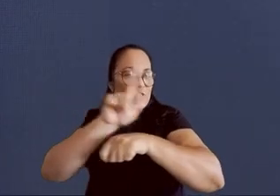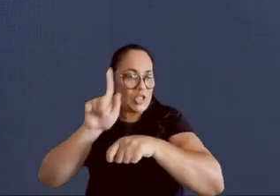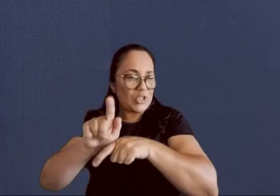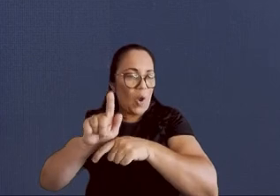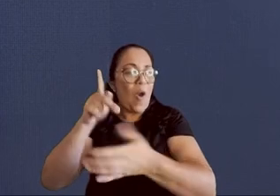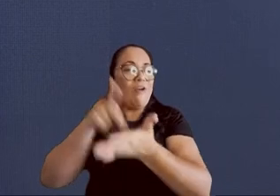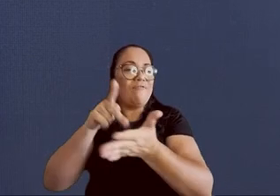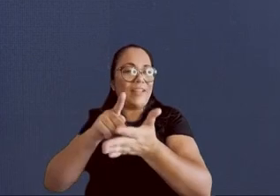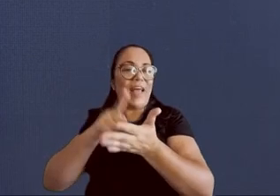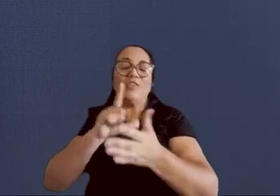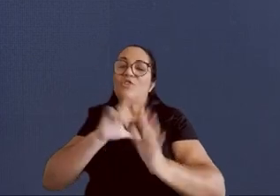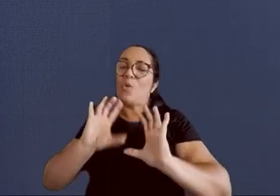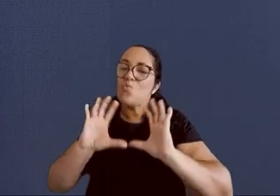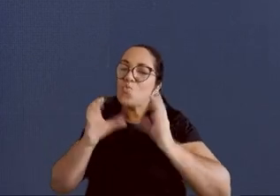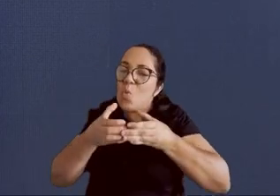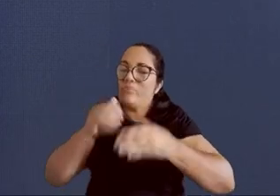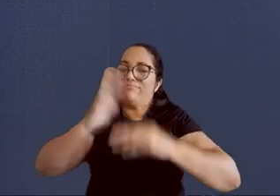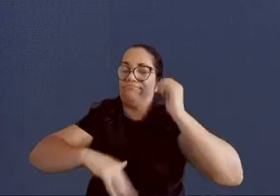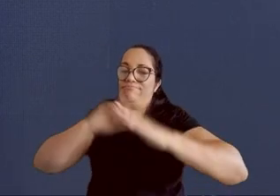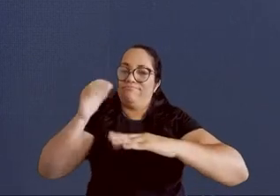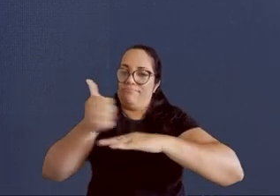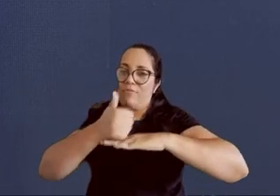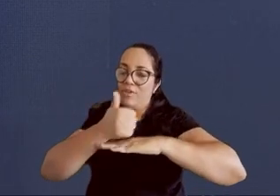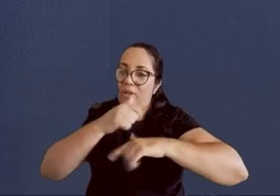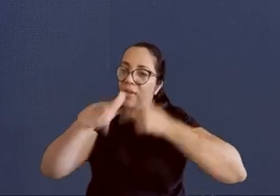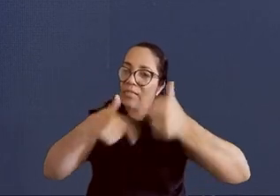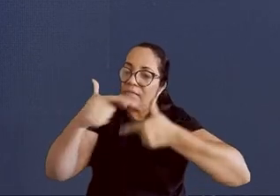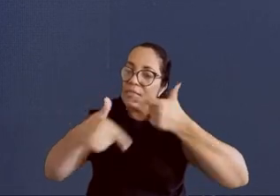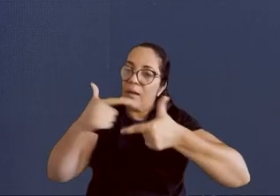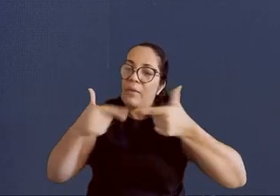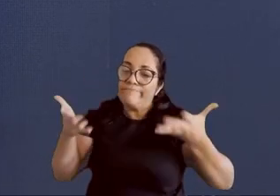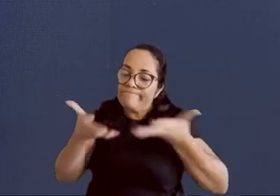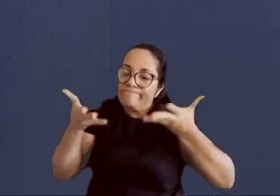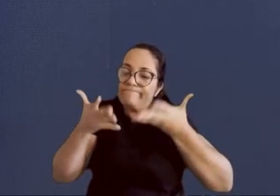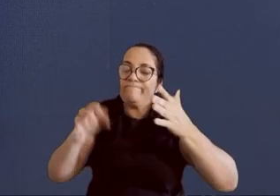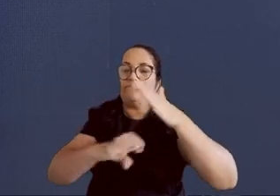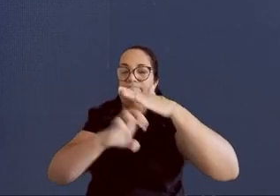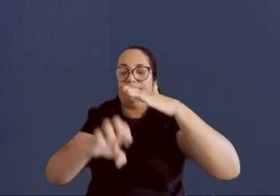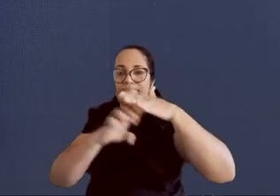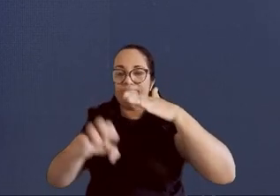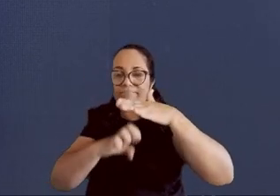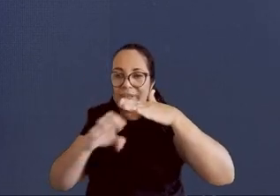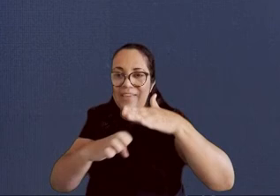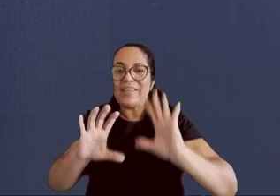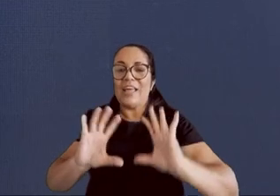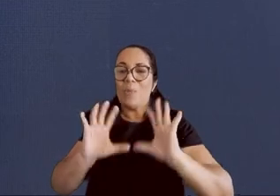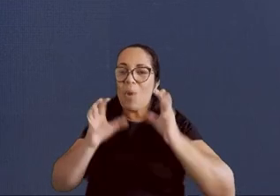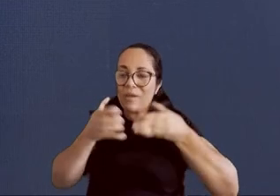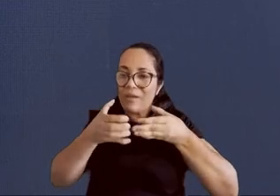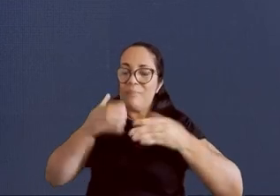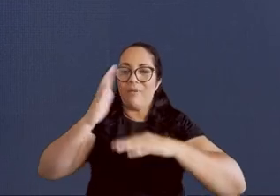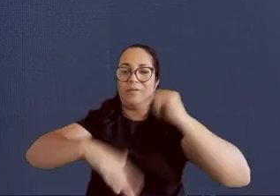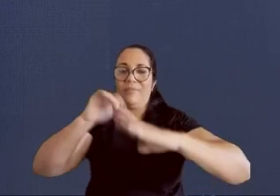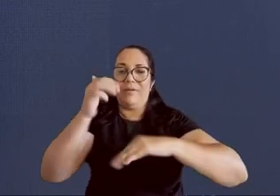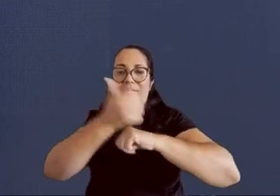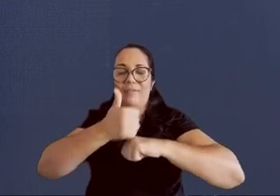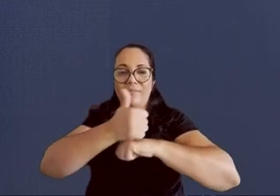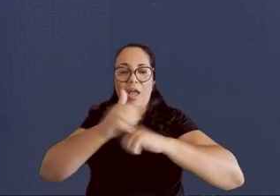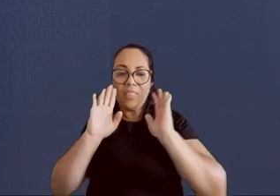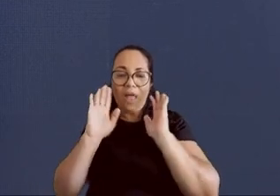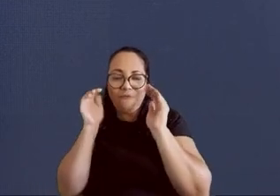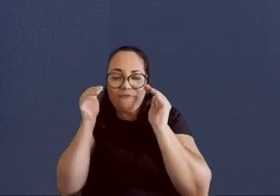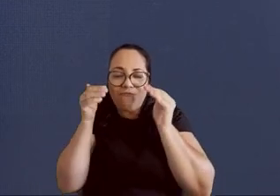da vantagem da diversificação Você ainda tem uma equipe por trás que faz tá focado vive por isso